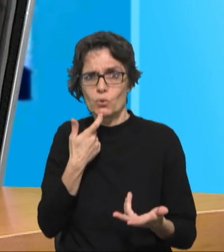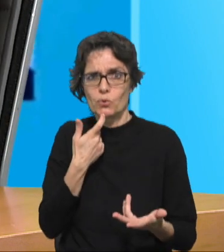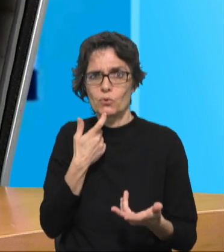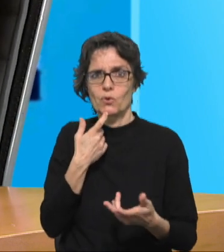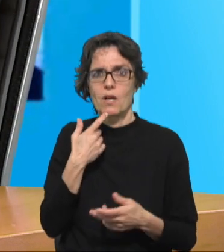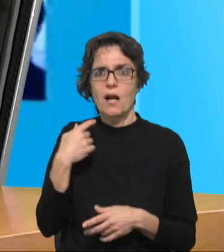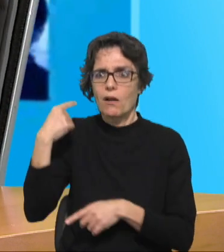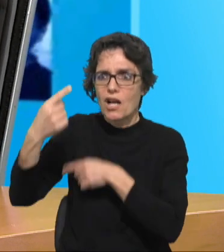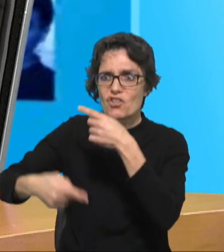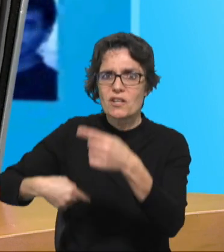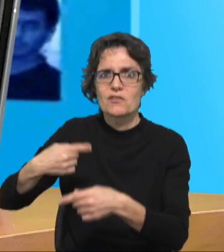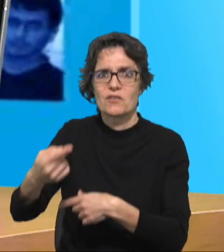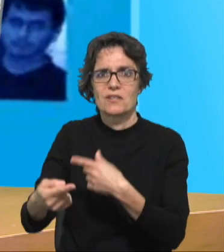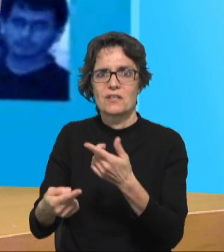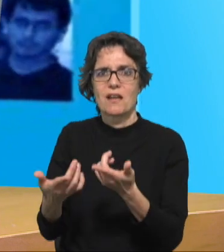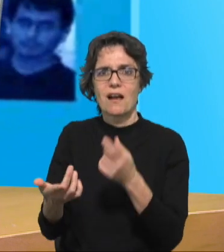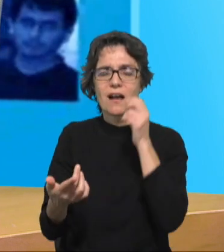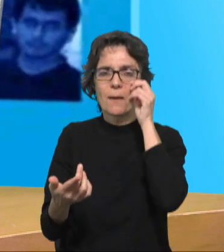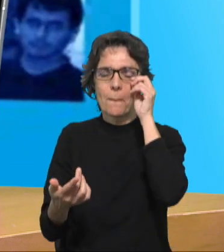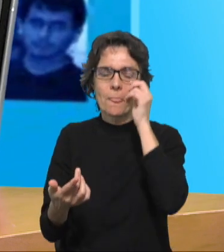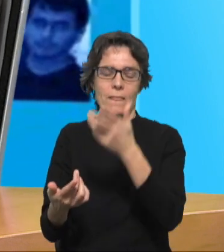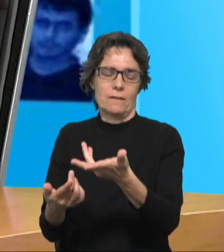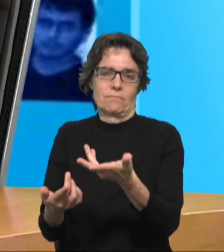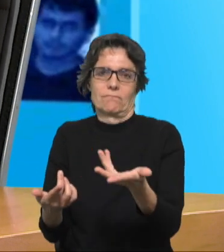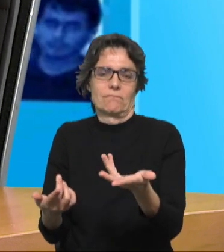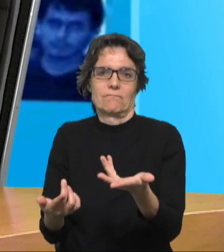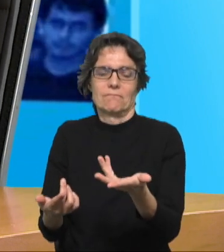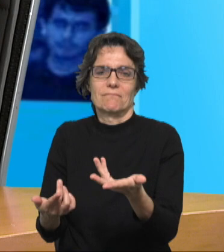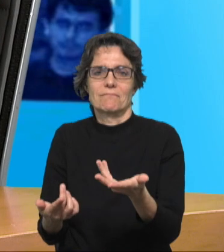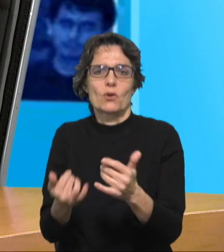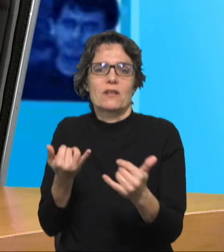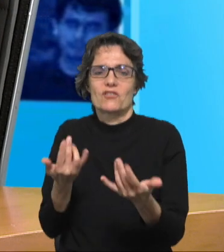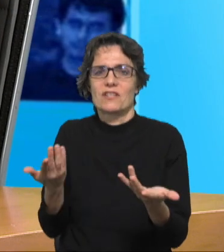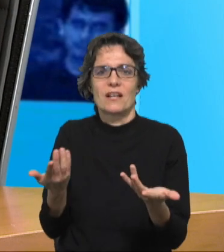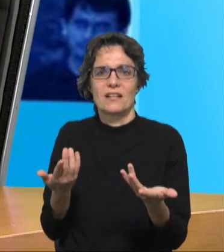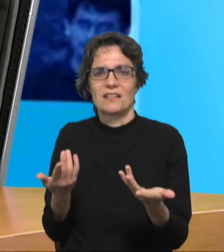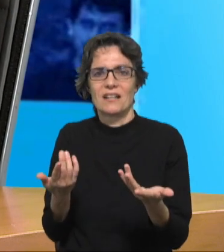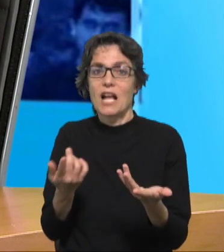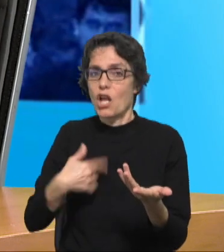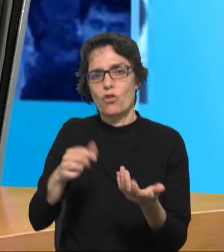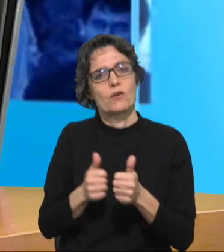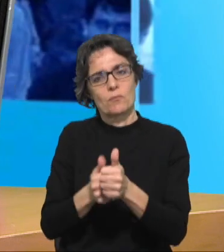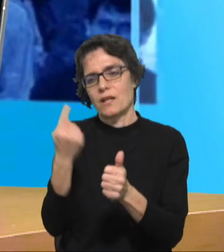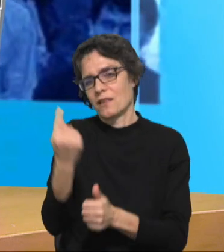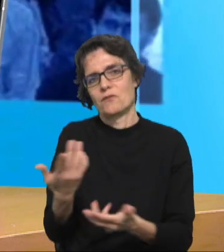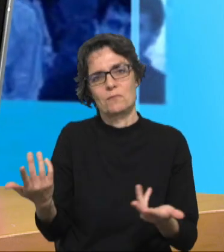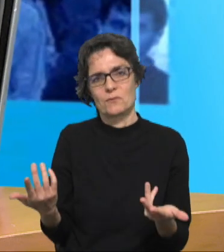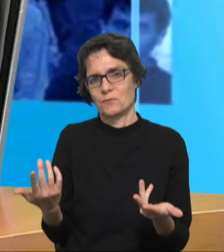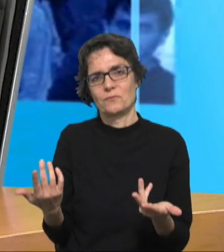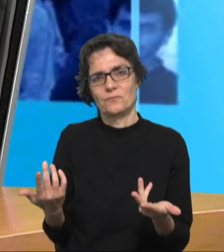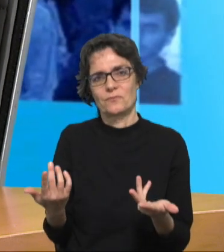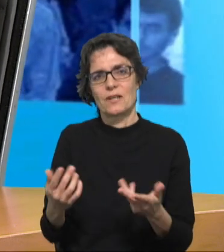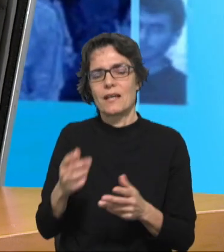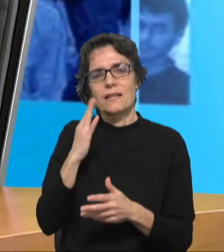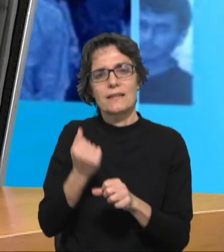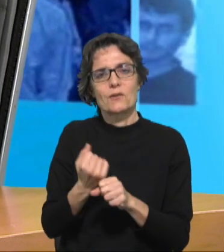gerações, até já com alguma idade, já estão nesta era. Portanto, temos que estar aí, estamos aí e temos que melhorar todos os